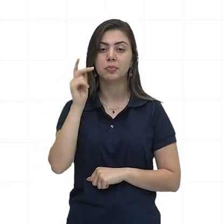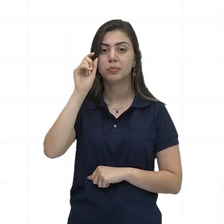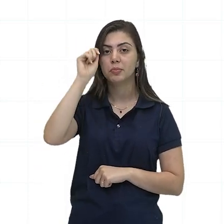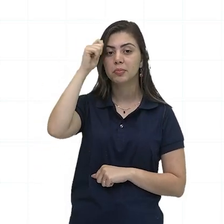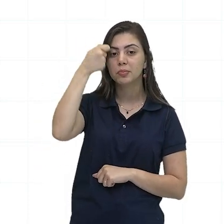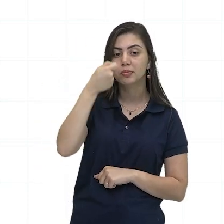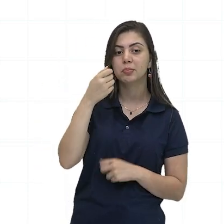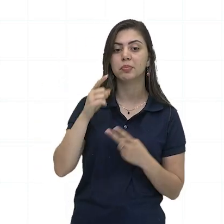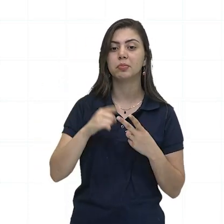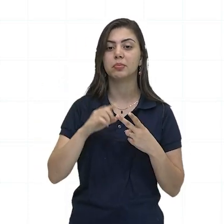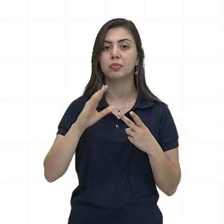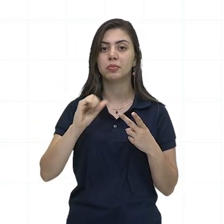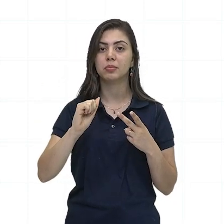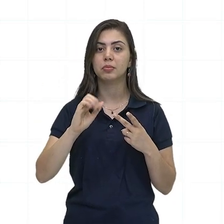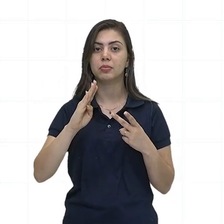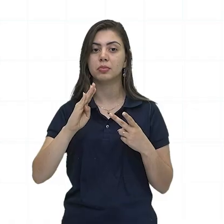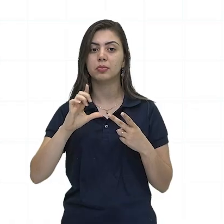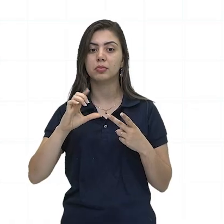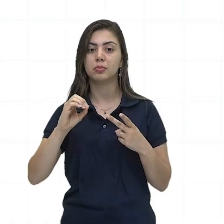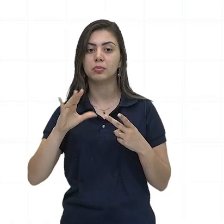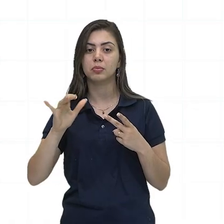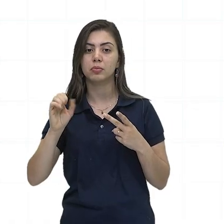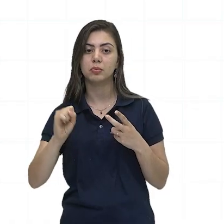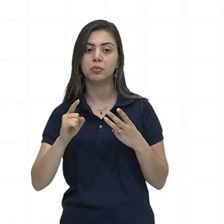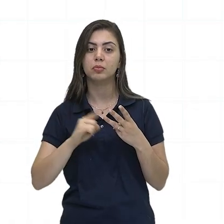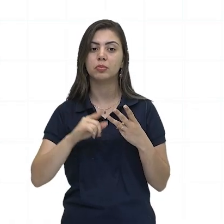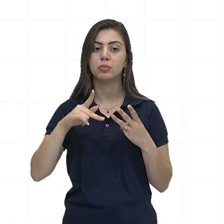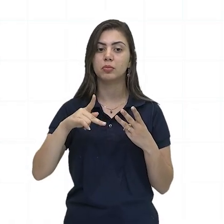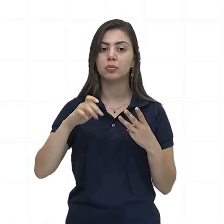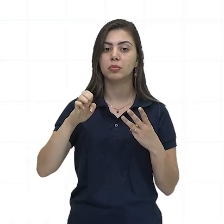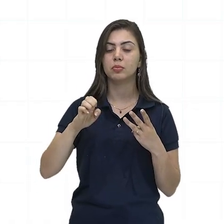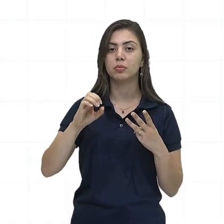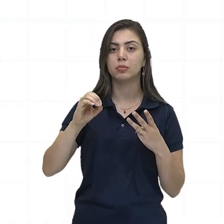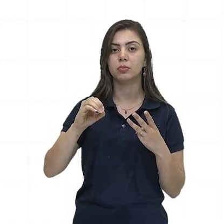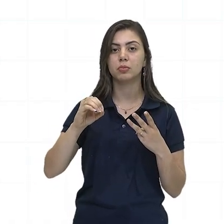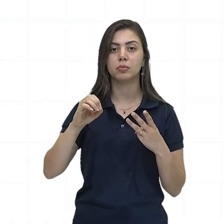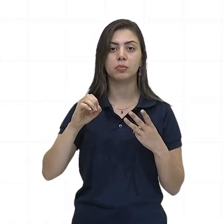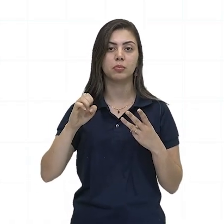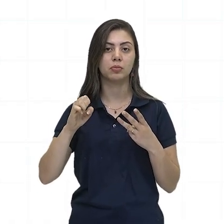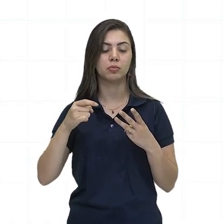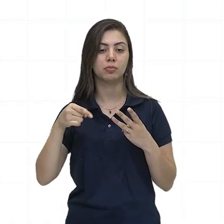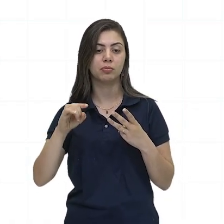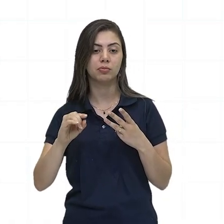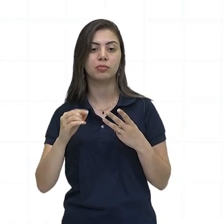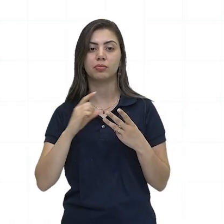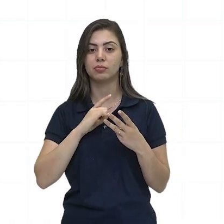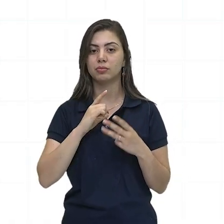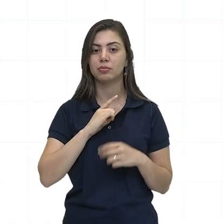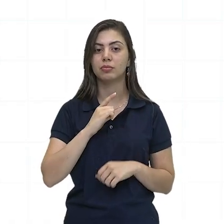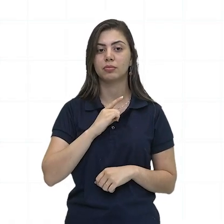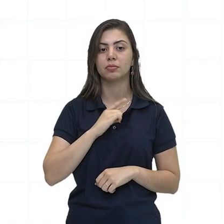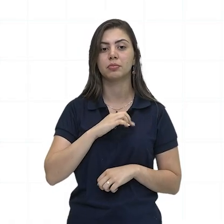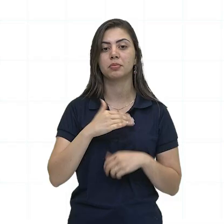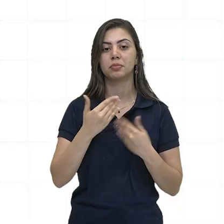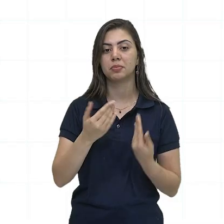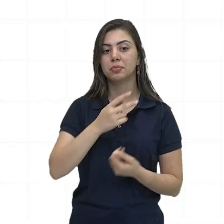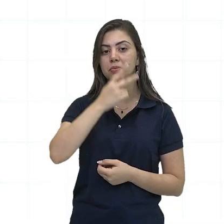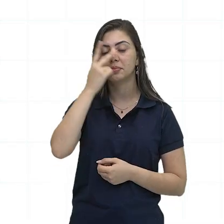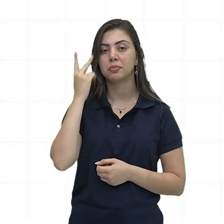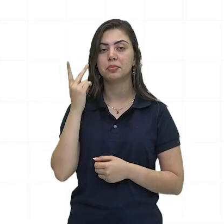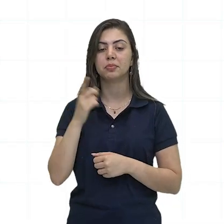negros, caboclos e cafusos, os tipos físicos mais comuns da região que praticam